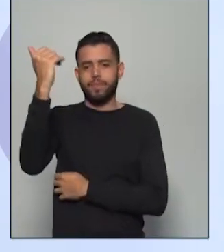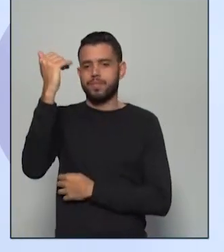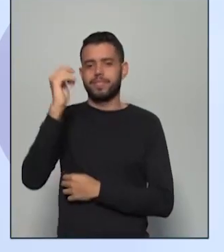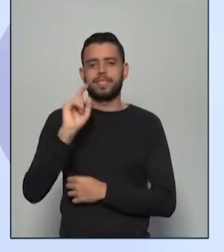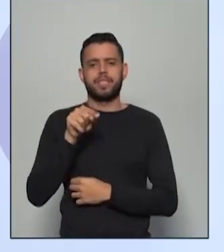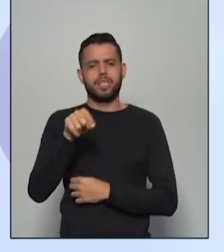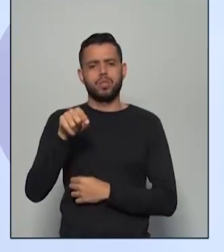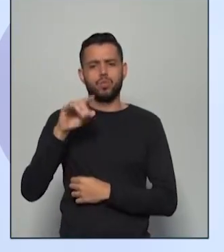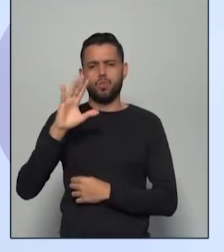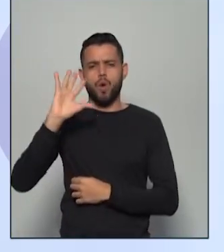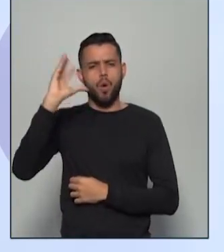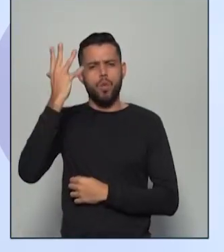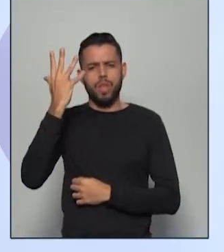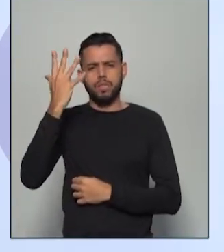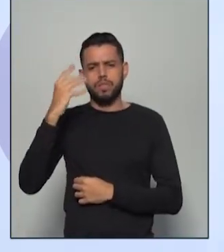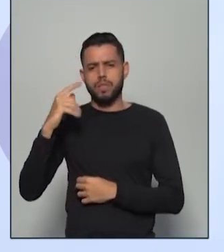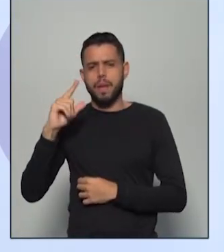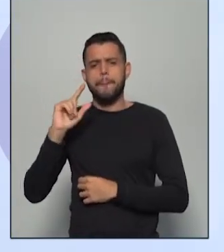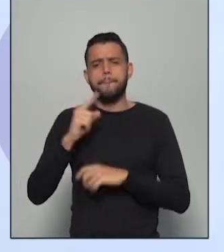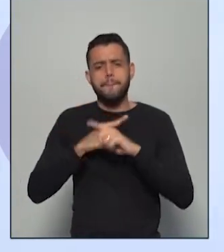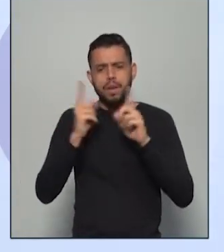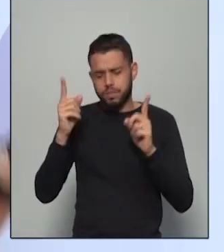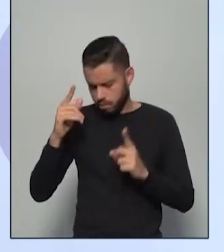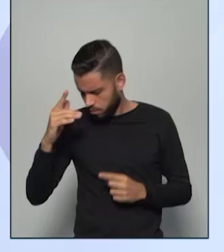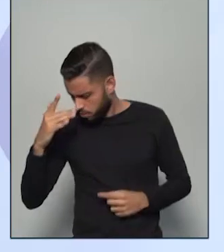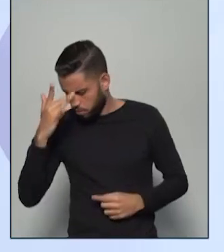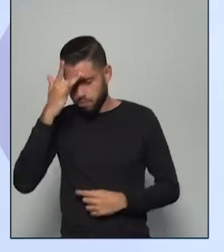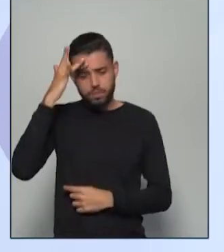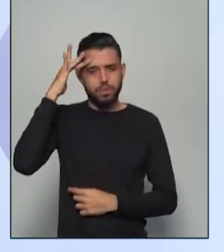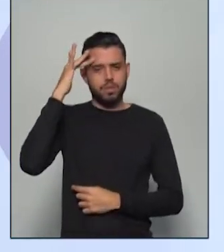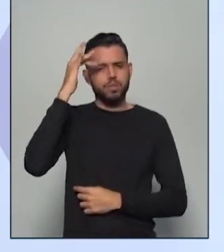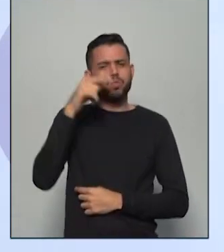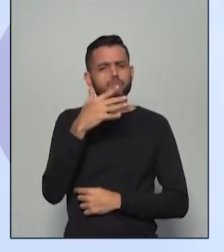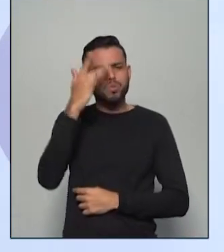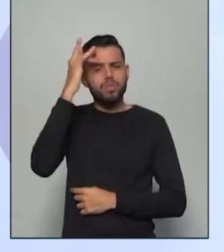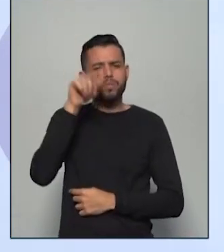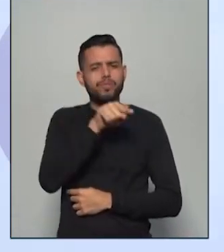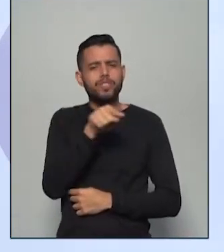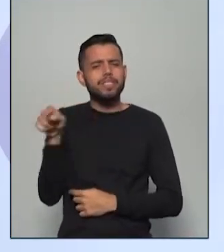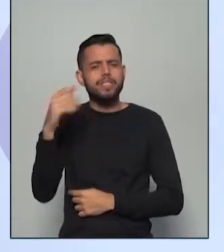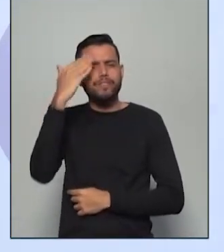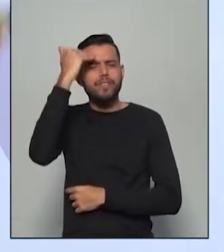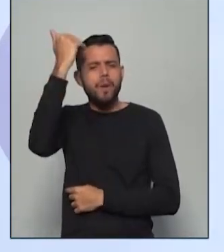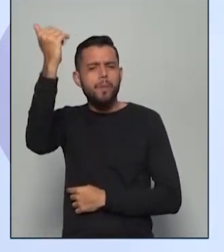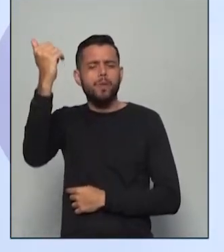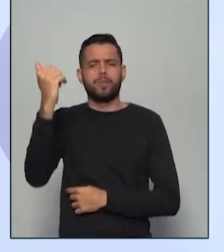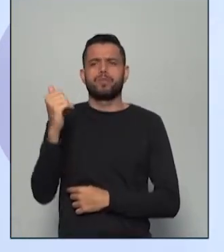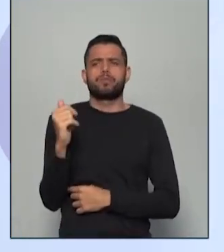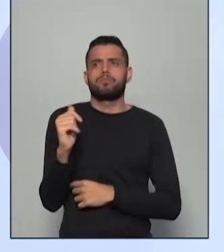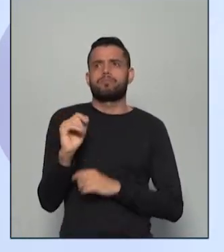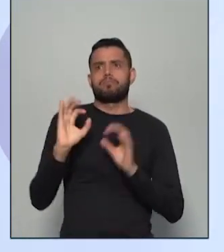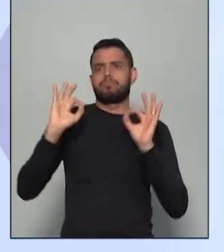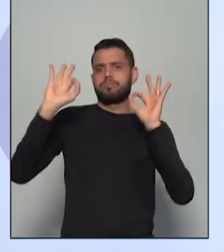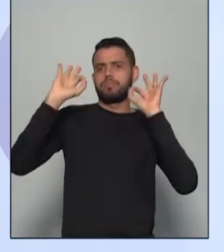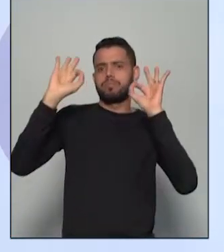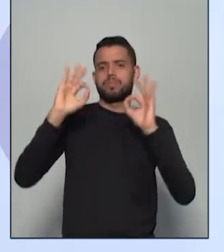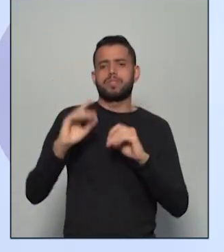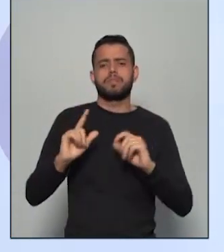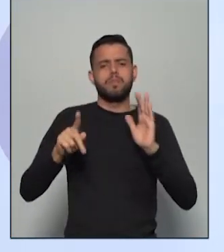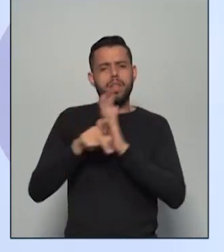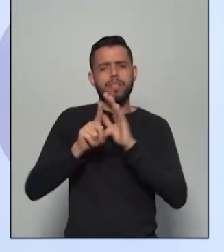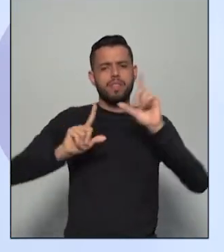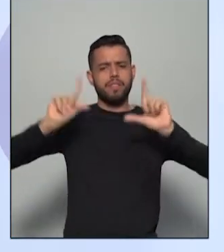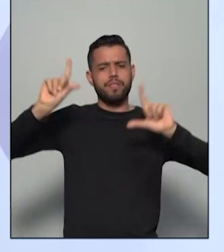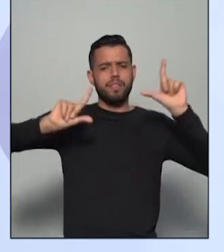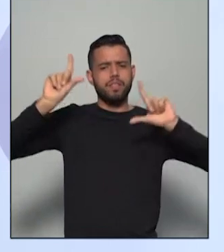não acontece. Mas quando a gente fala sobre famosos, a gente não sabe se um de vocês vai ser super famoso, estrela assim, Certamente. da TV, Vai